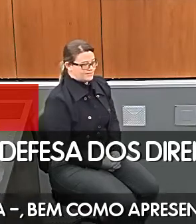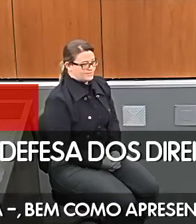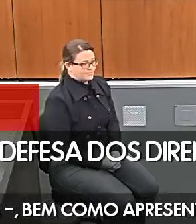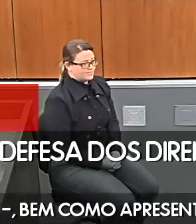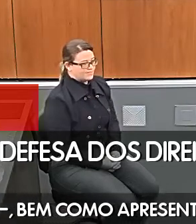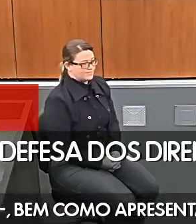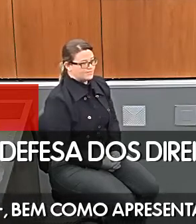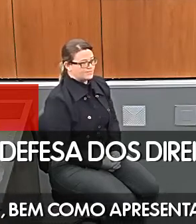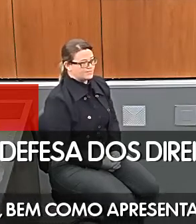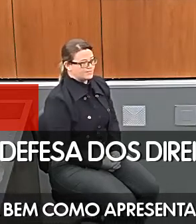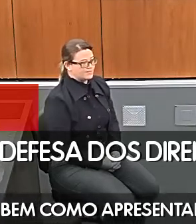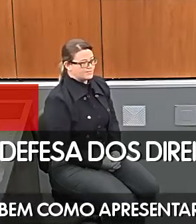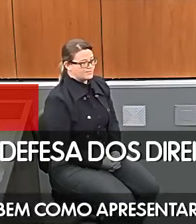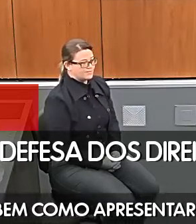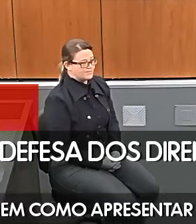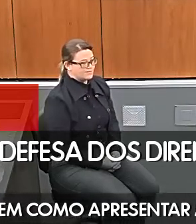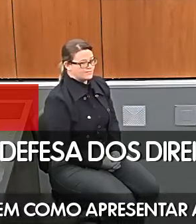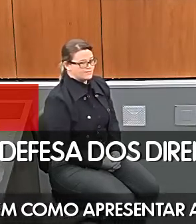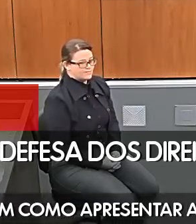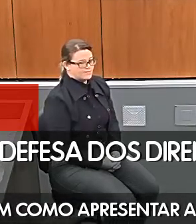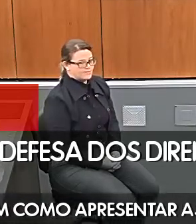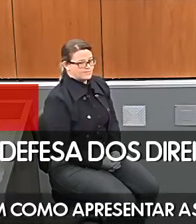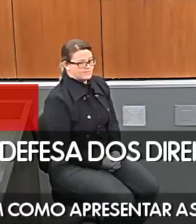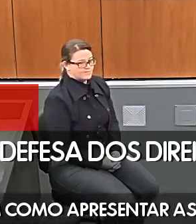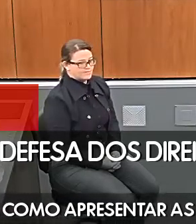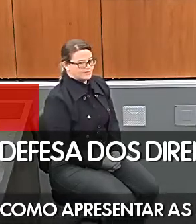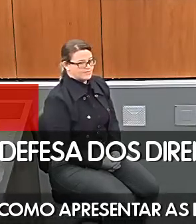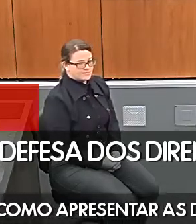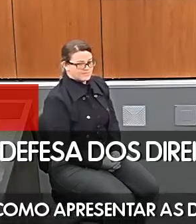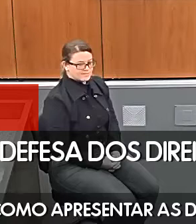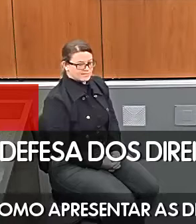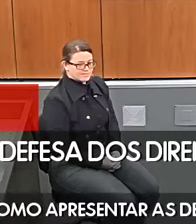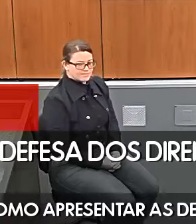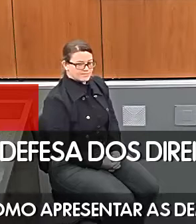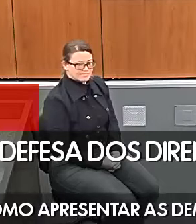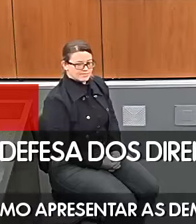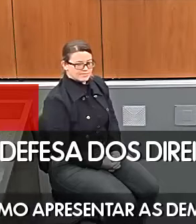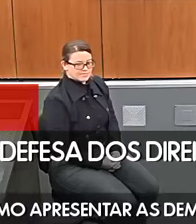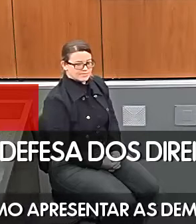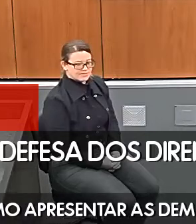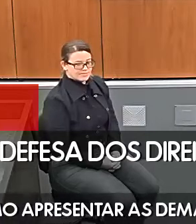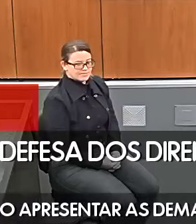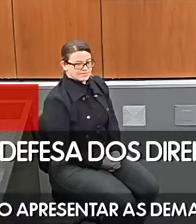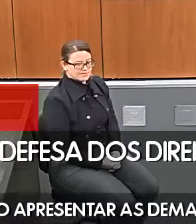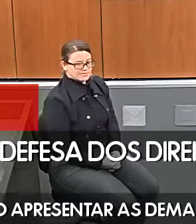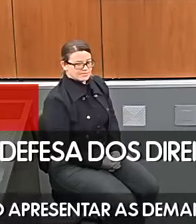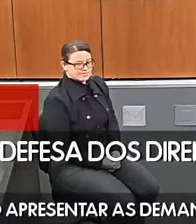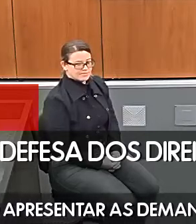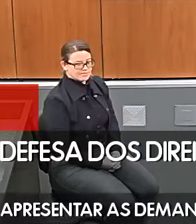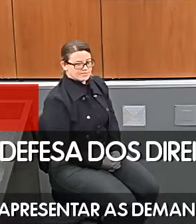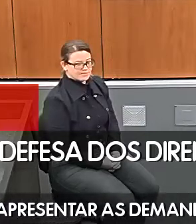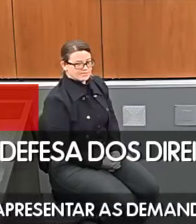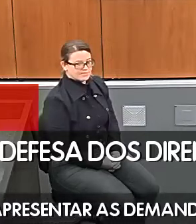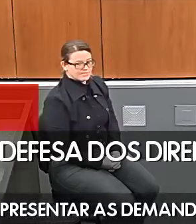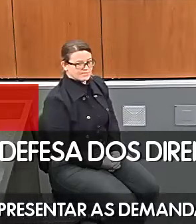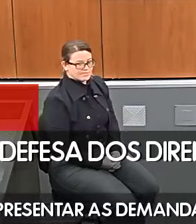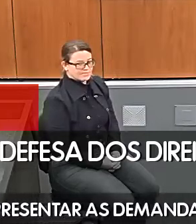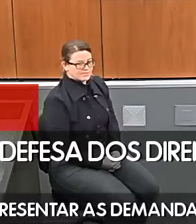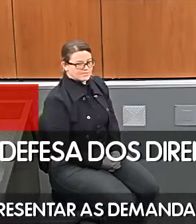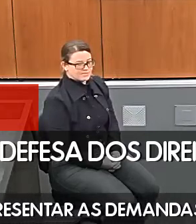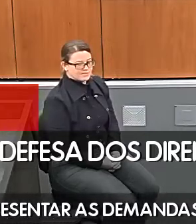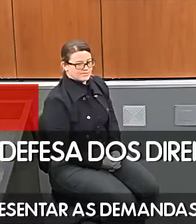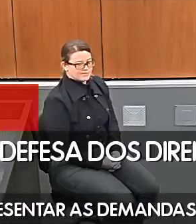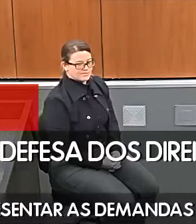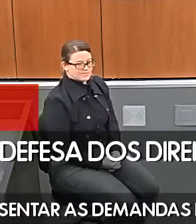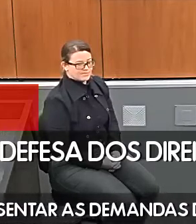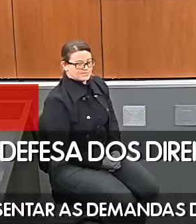expediente, atendimento público, possam ser respeitados e ouvidos. E isso não tem acontecido.